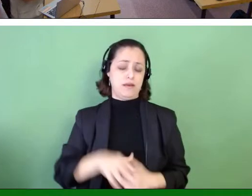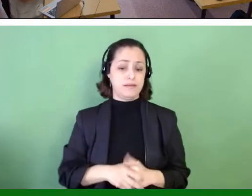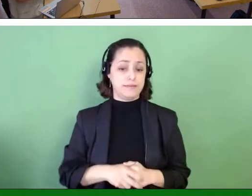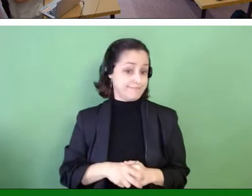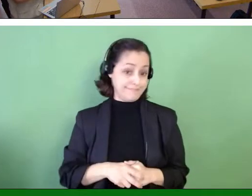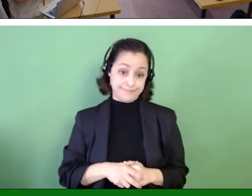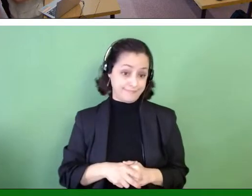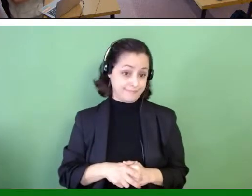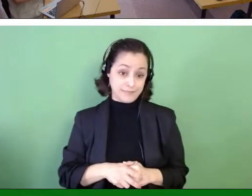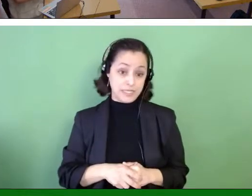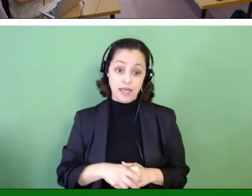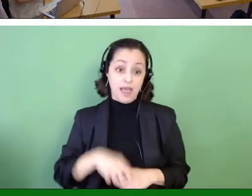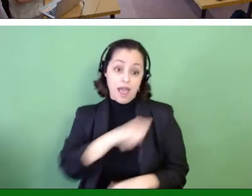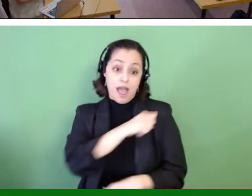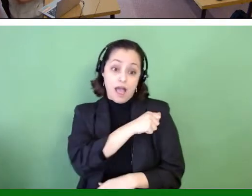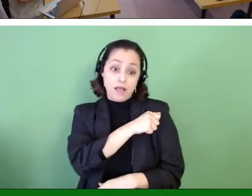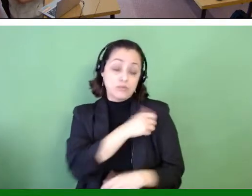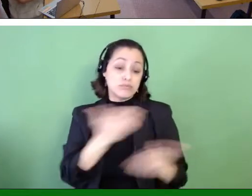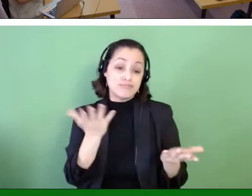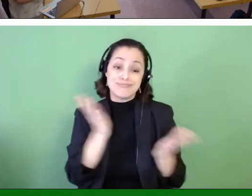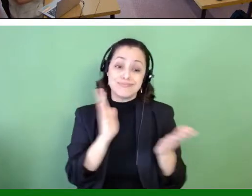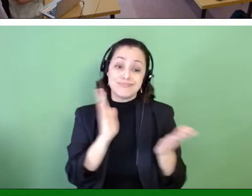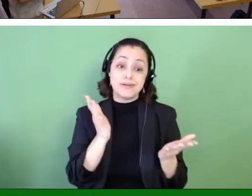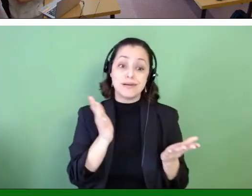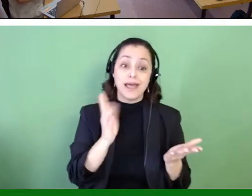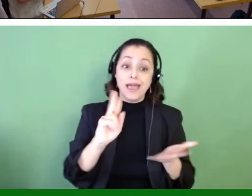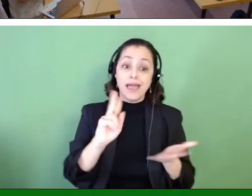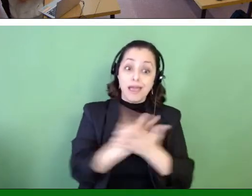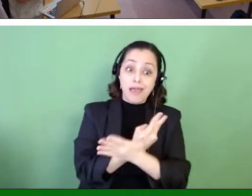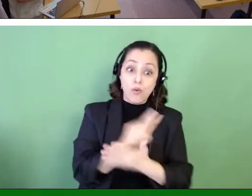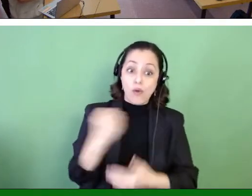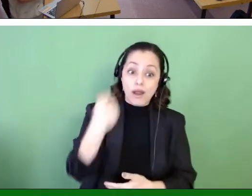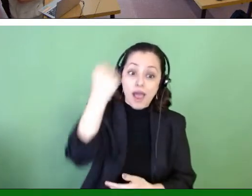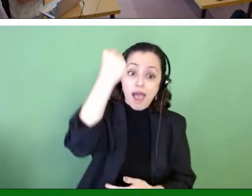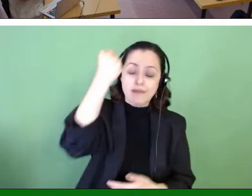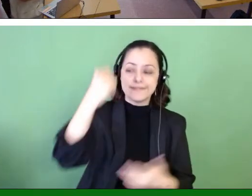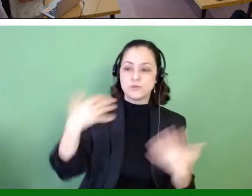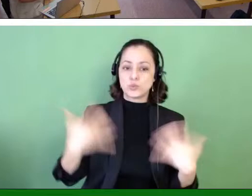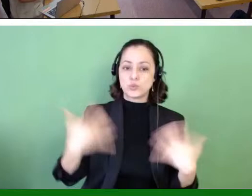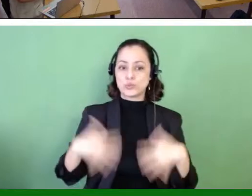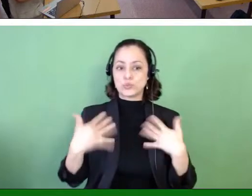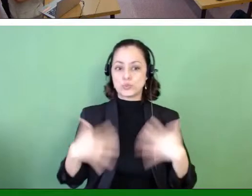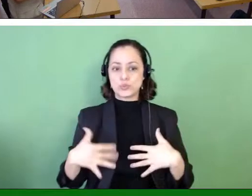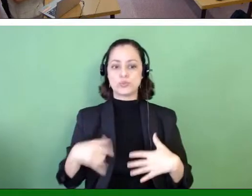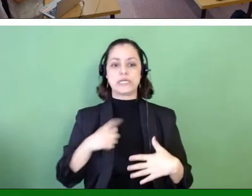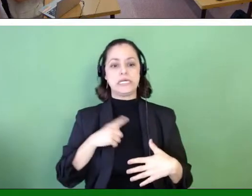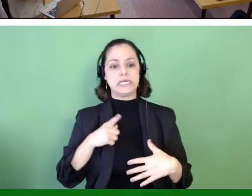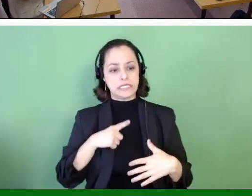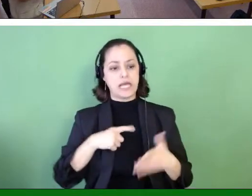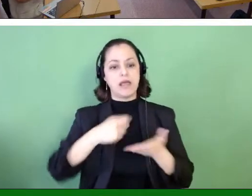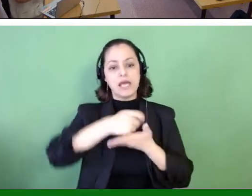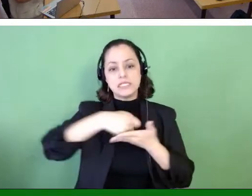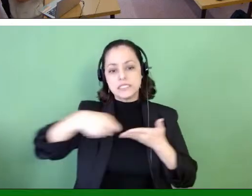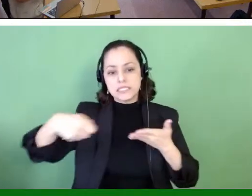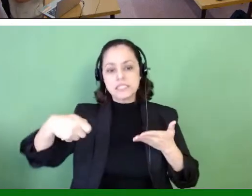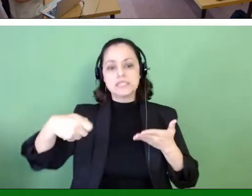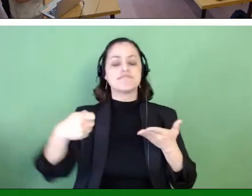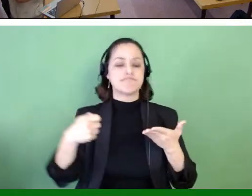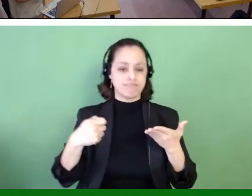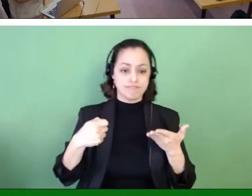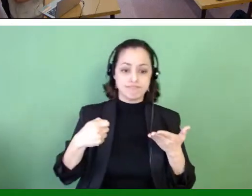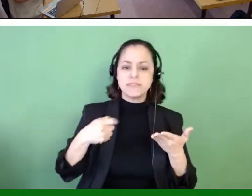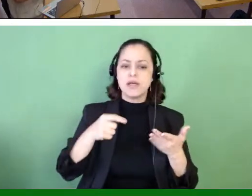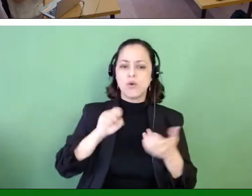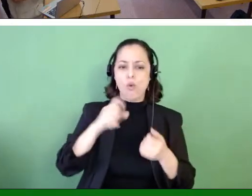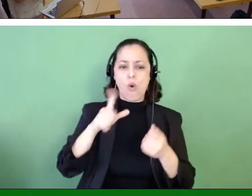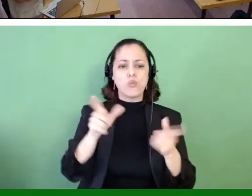gritantes, como a gente vê, né, nos cursos, que alunos chegam, às vezes, com erros bem gritantes, até de ortografia, de construção simples de